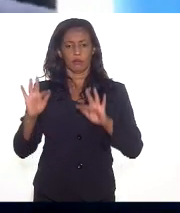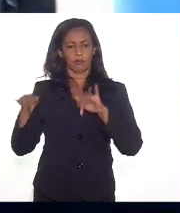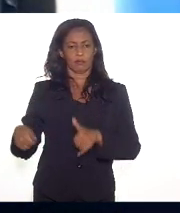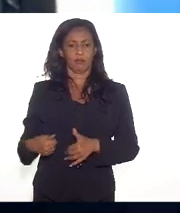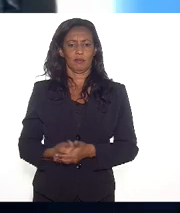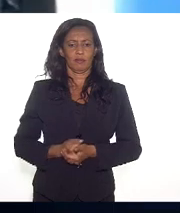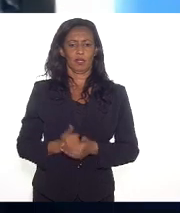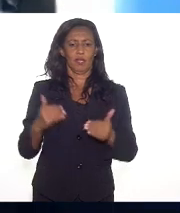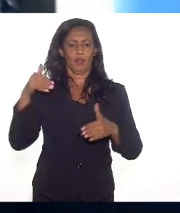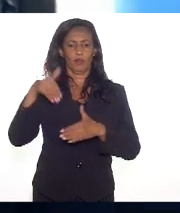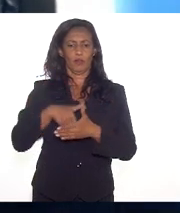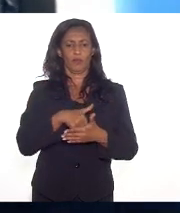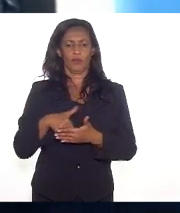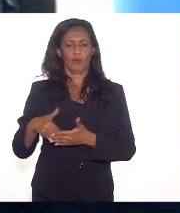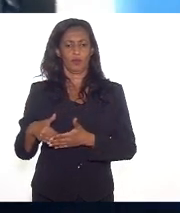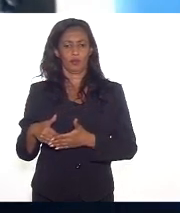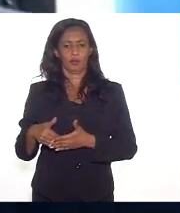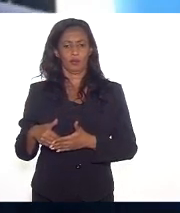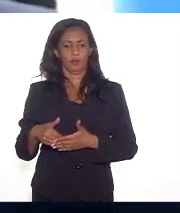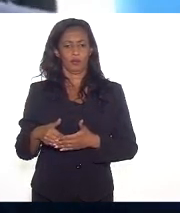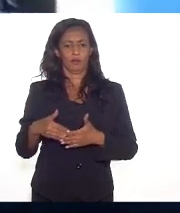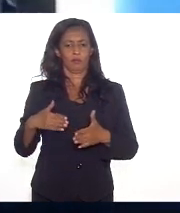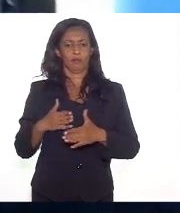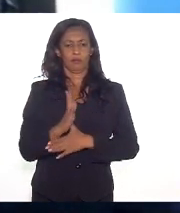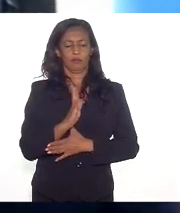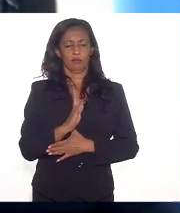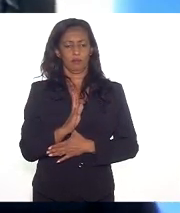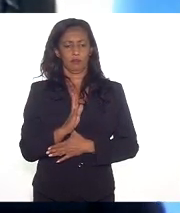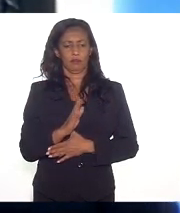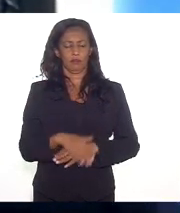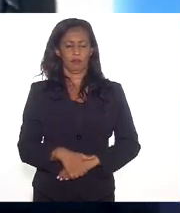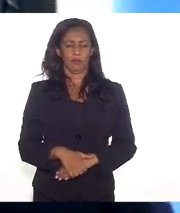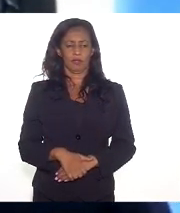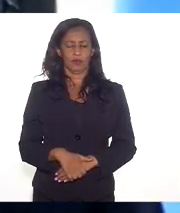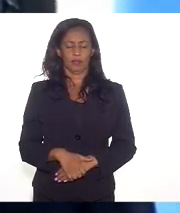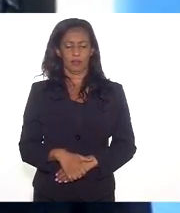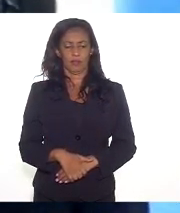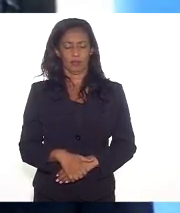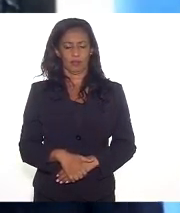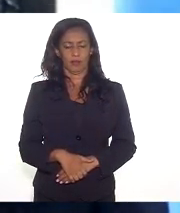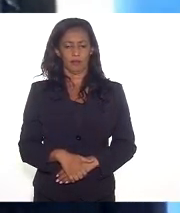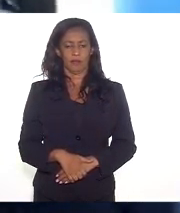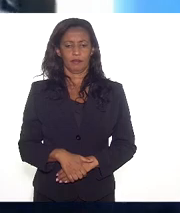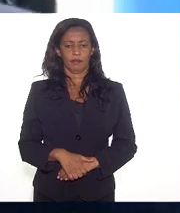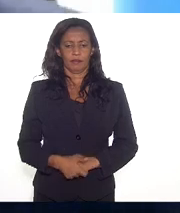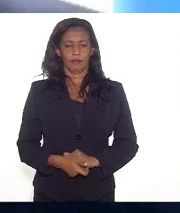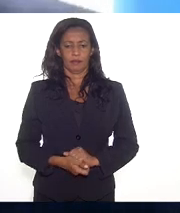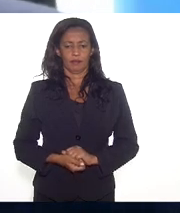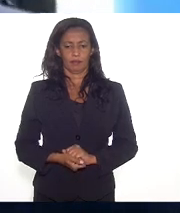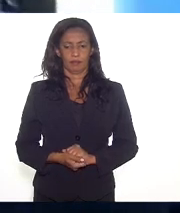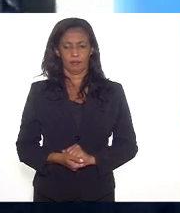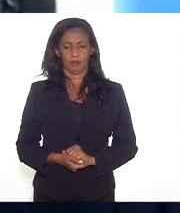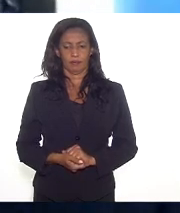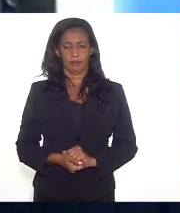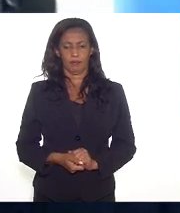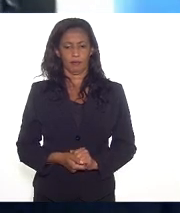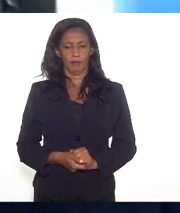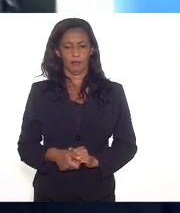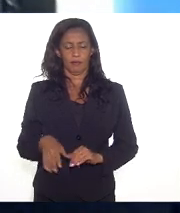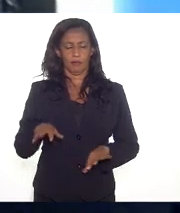discussão. Em votação. Os senhores que aprovam, permaneçam como estão. Aprovado, vai à promulgação. Projeto de resolução